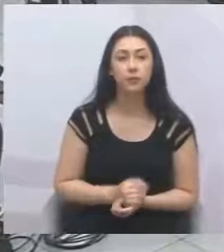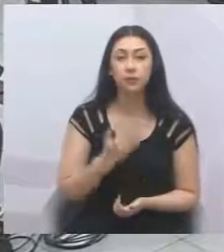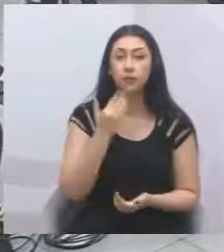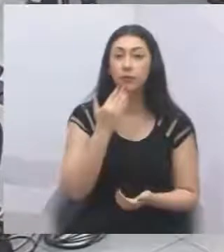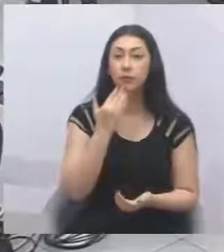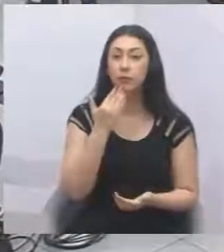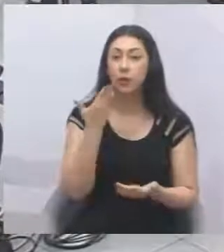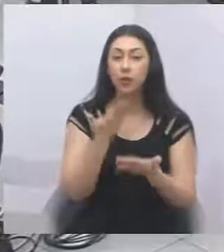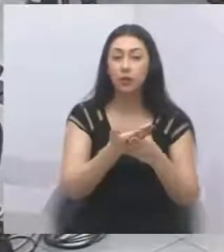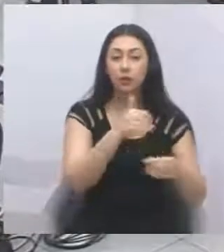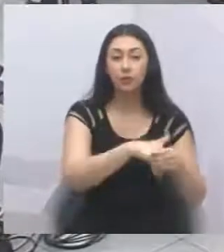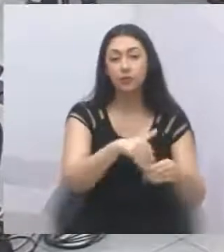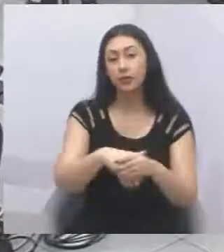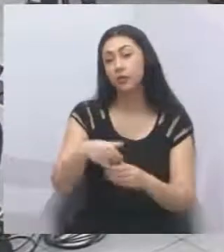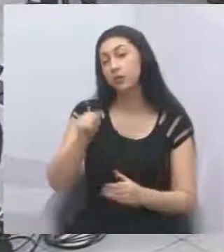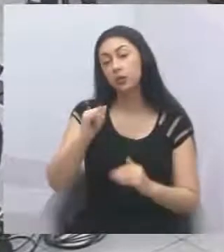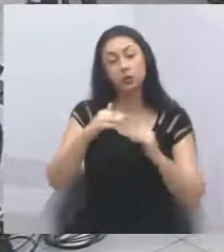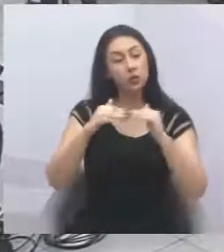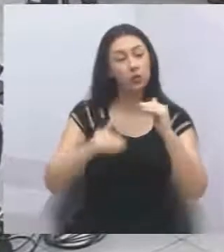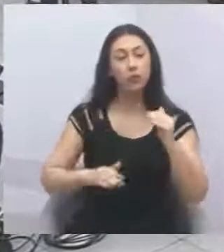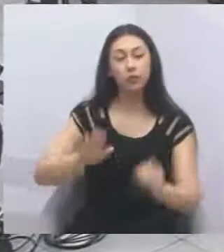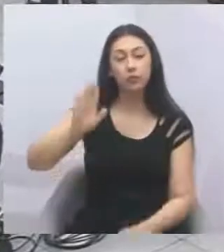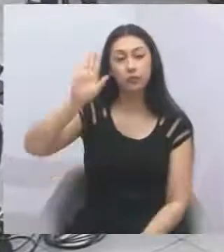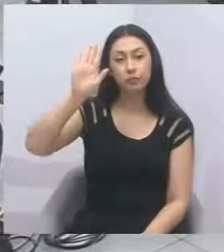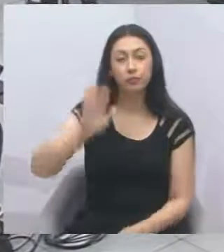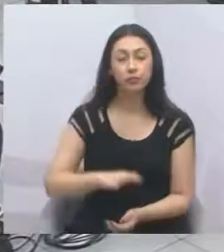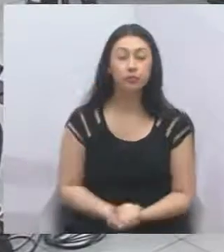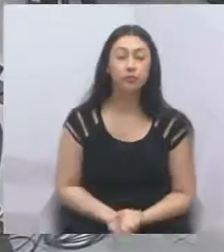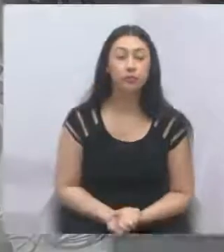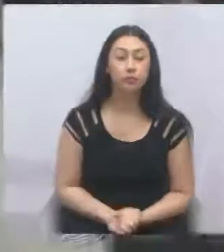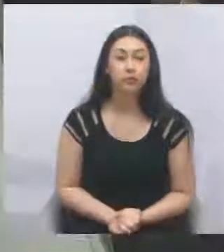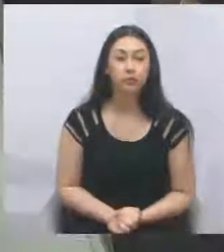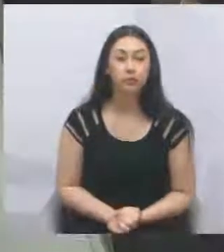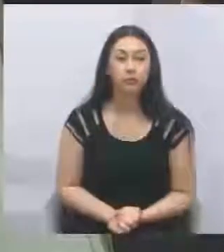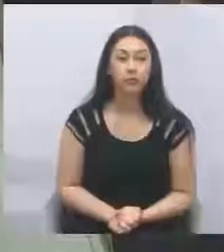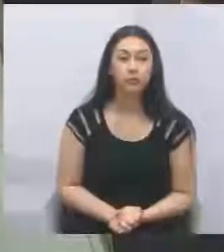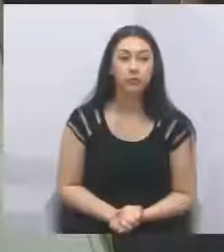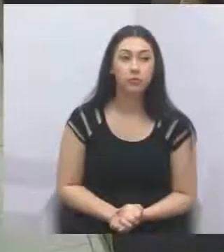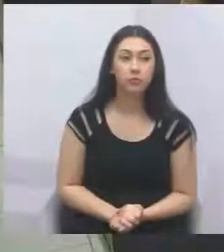Requerimento está em votação. Os que forem contrário, por favor, se manifestem levantando os braços.